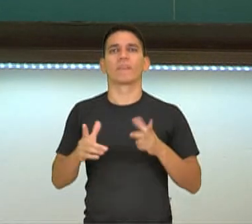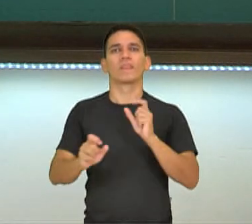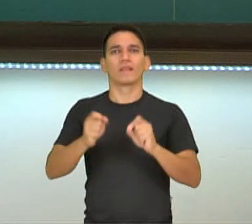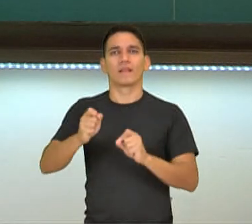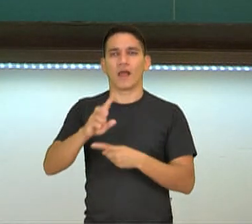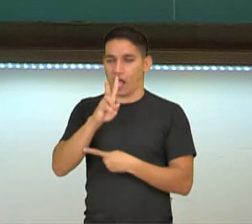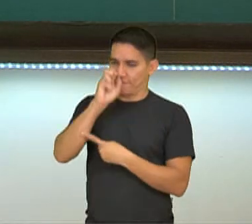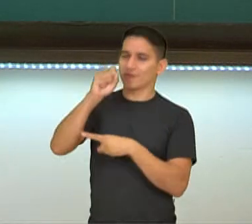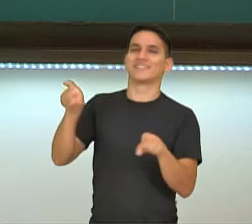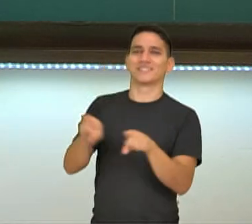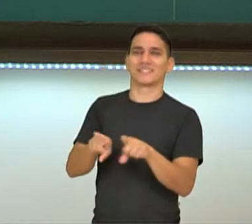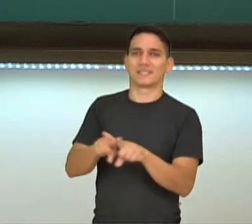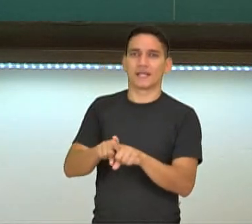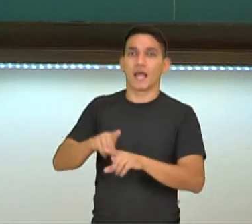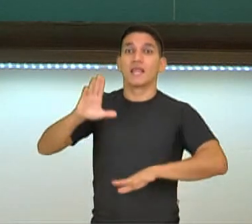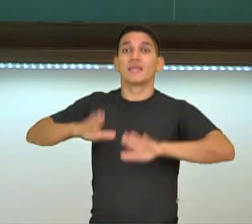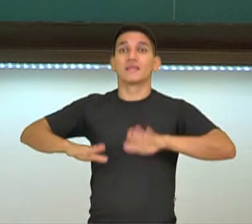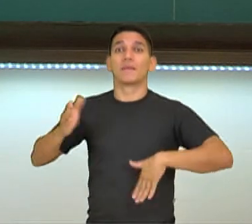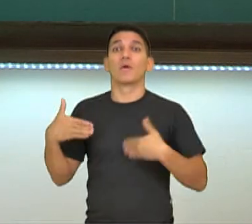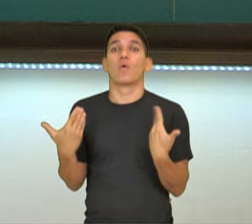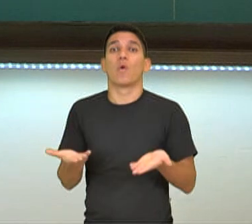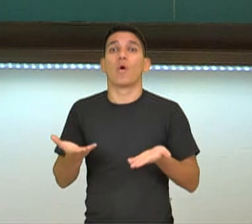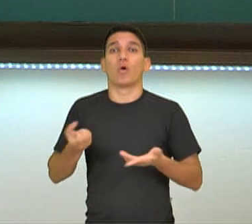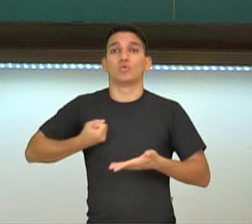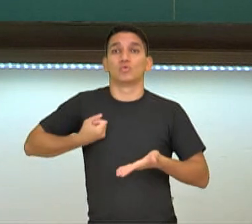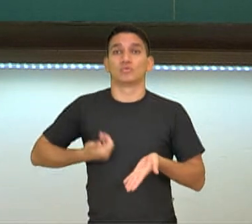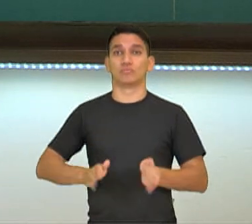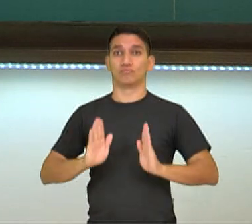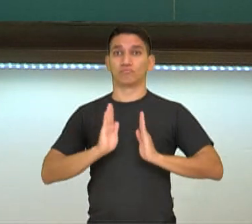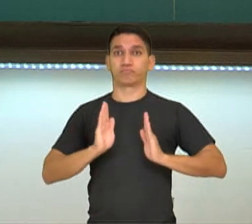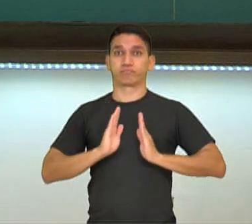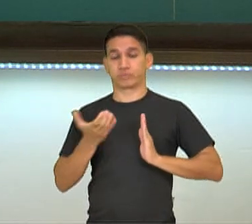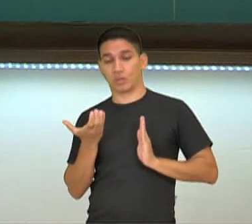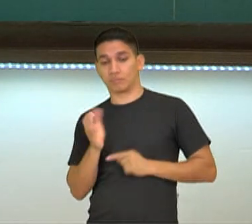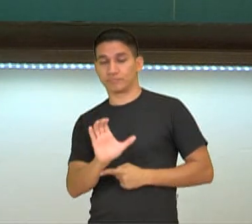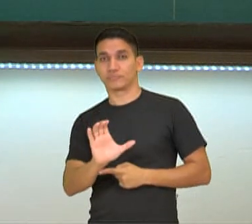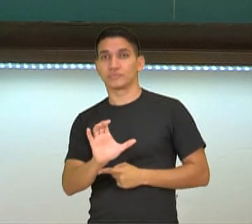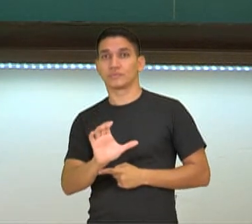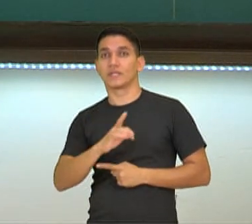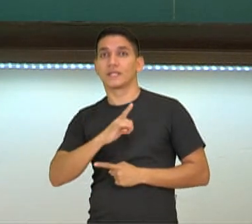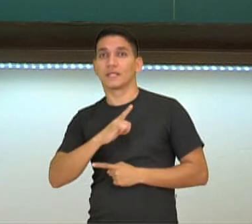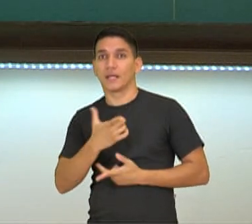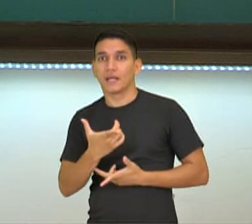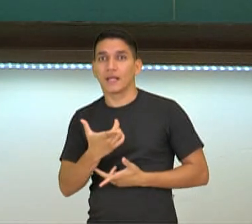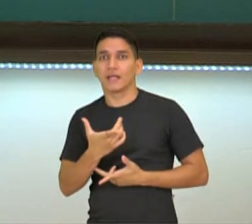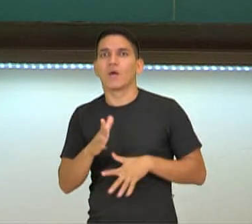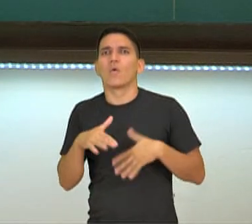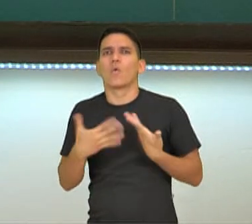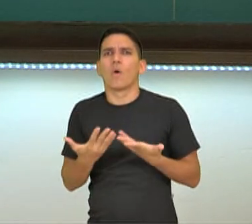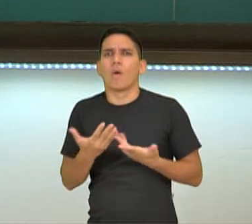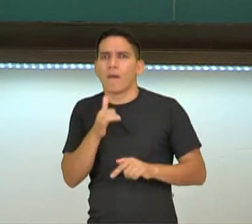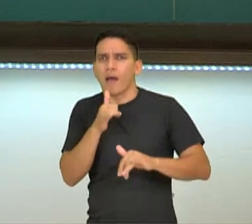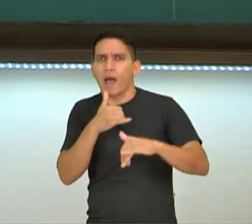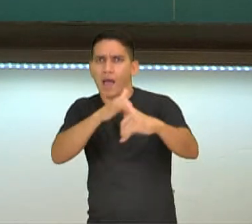essa força também dependia do módulo do valor dessas cargas, ok? Mas nós que já usamos o conceito